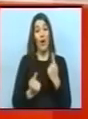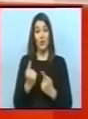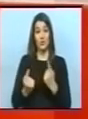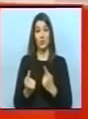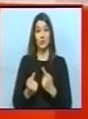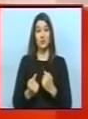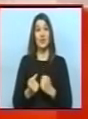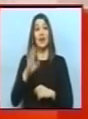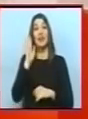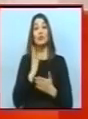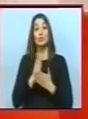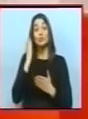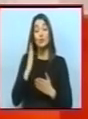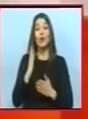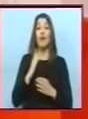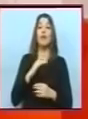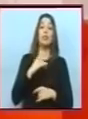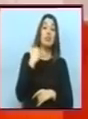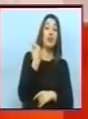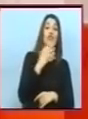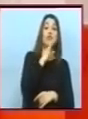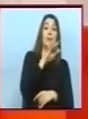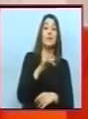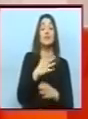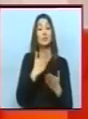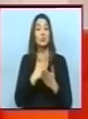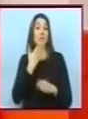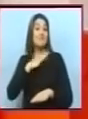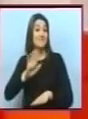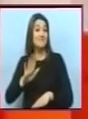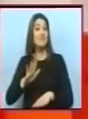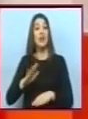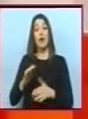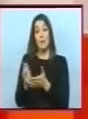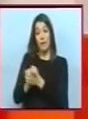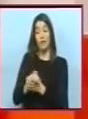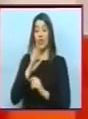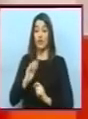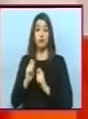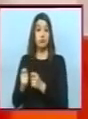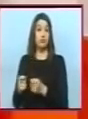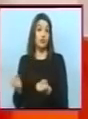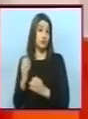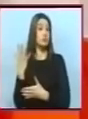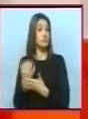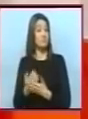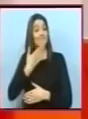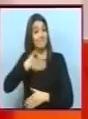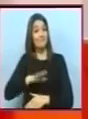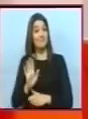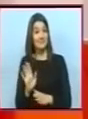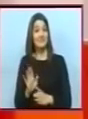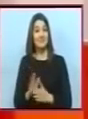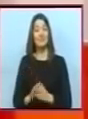para os ascendentes e descendentes e para o cônjuge... Pode ser pior. Exatamente. Eu acho que, apesar de tudo, para estes que são mais diretos, esta